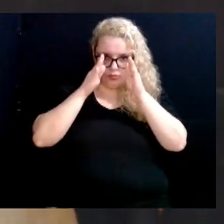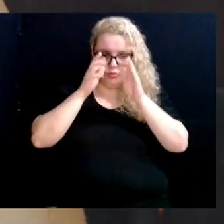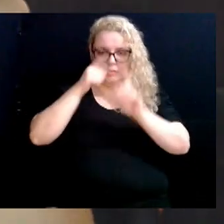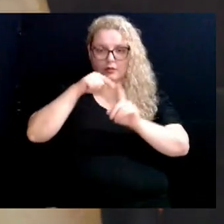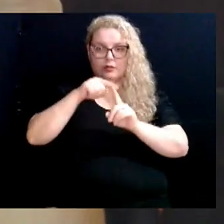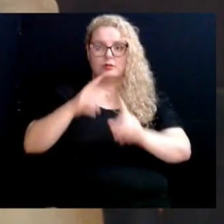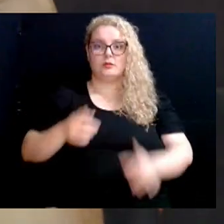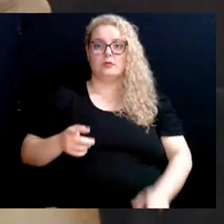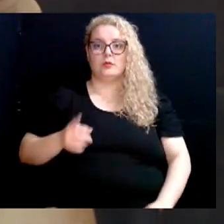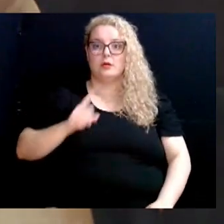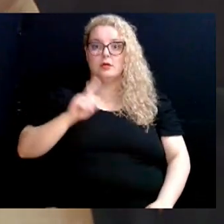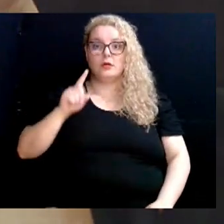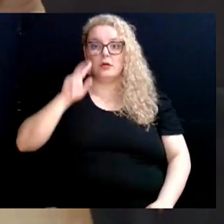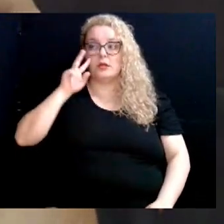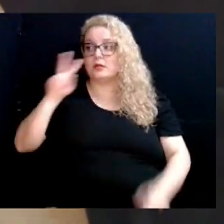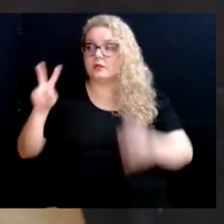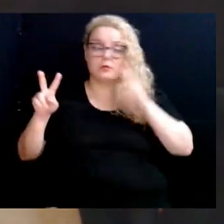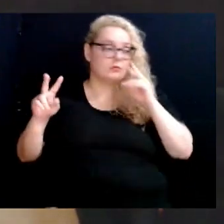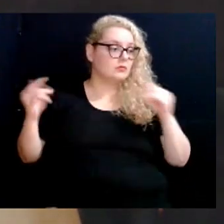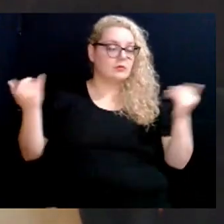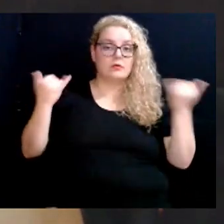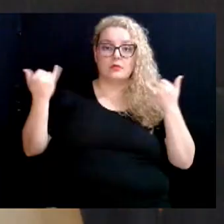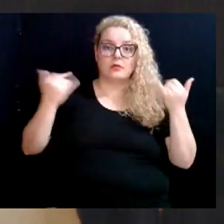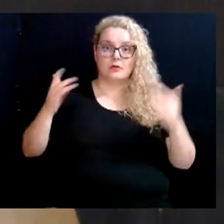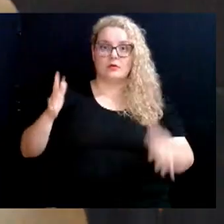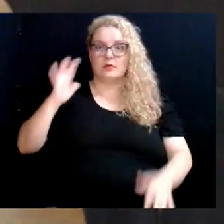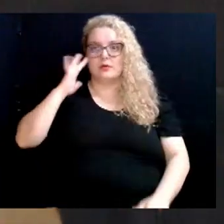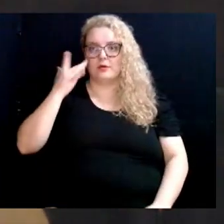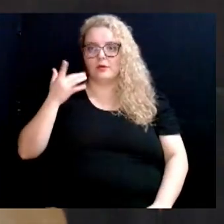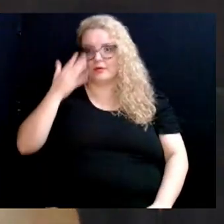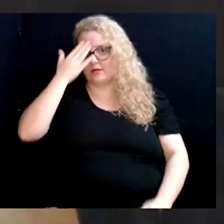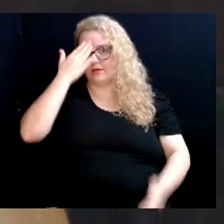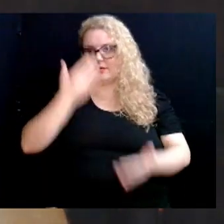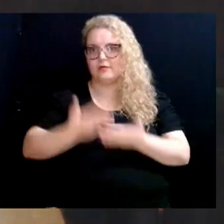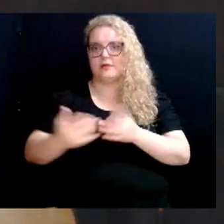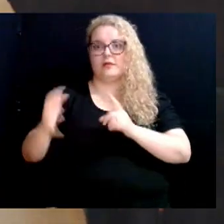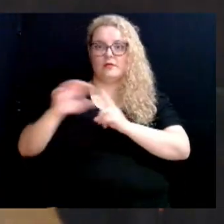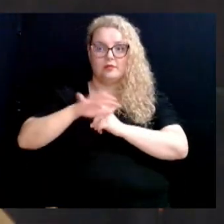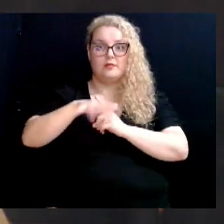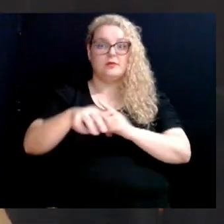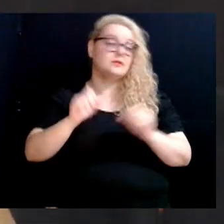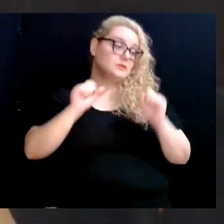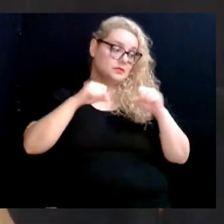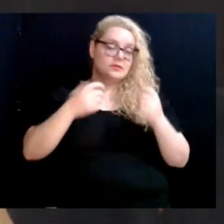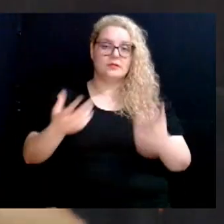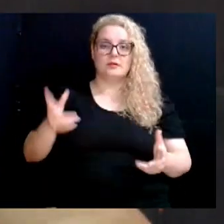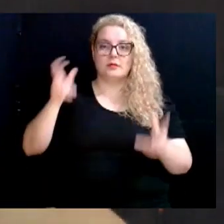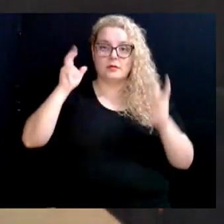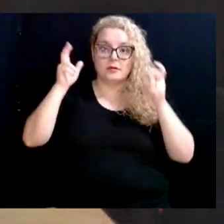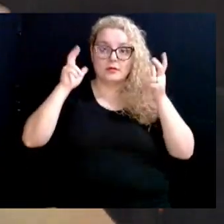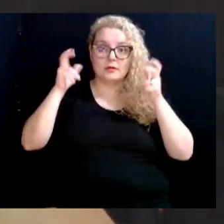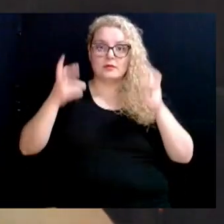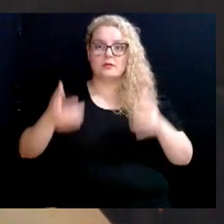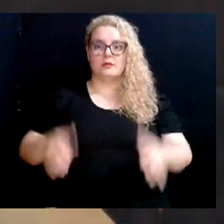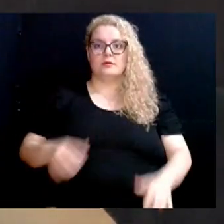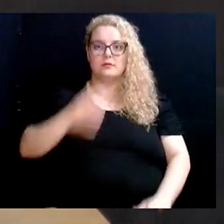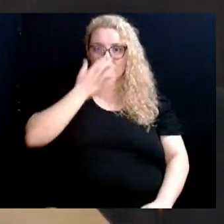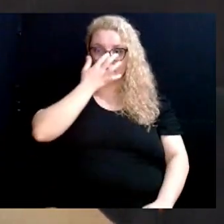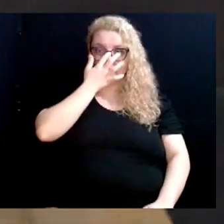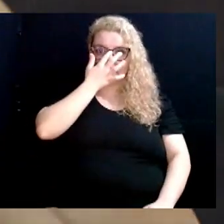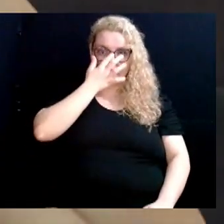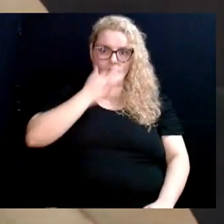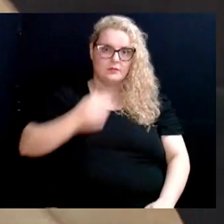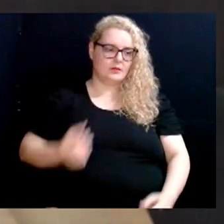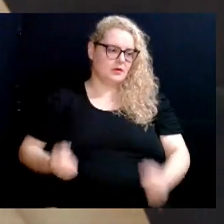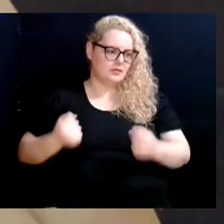ele não focava no que as pessoas estavam falando. Isso também, acredito que influencia também, né? Quando a gente fica escutando muito, né? Você não pegou peso